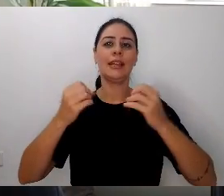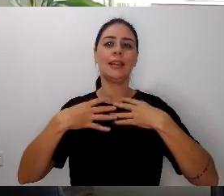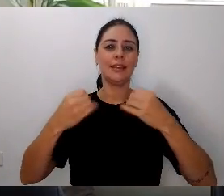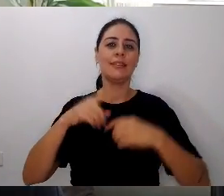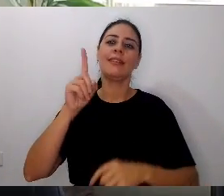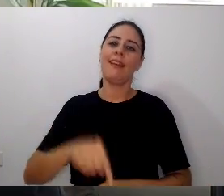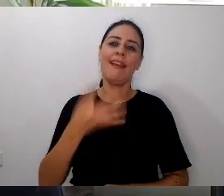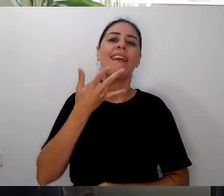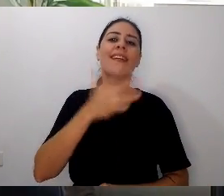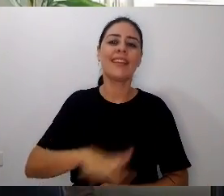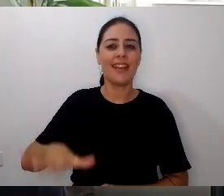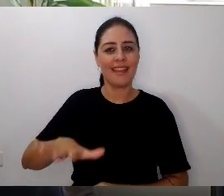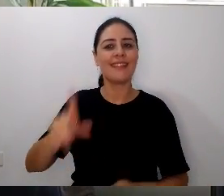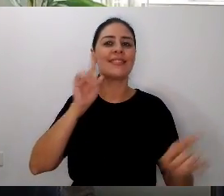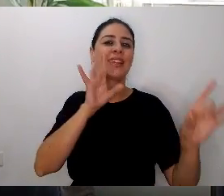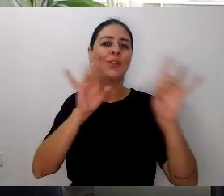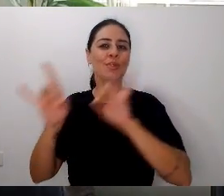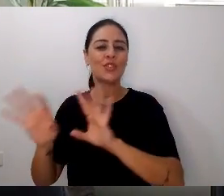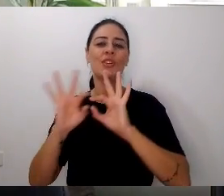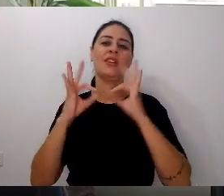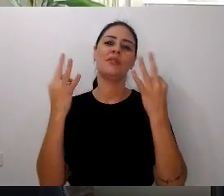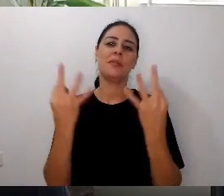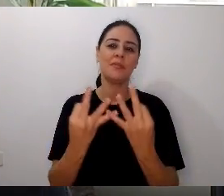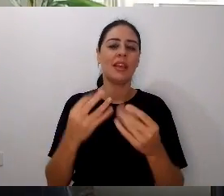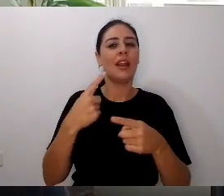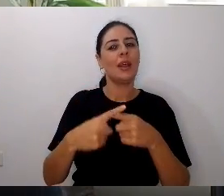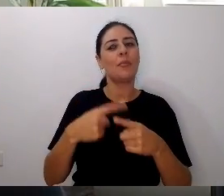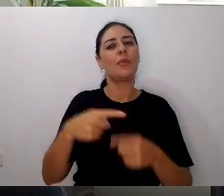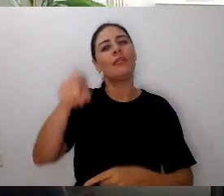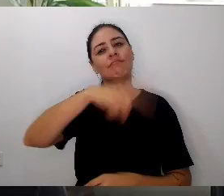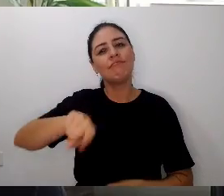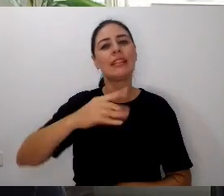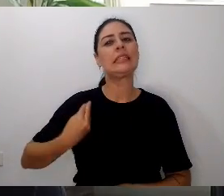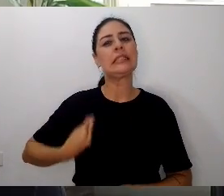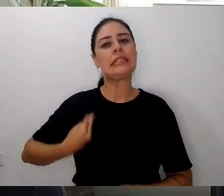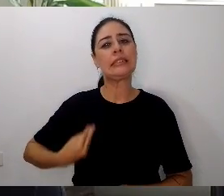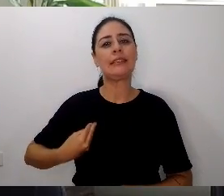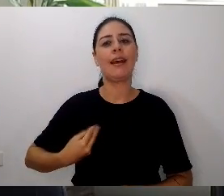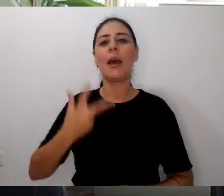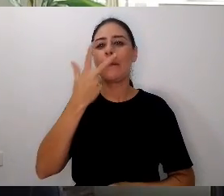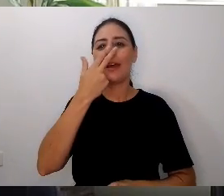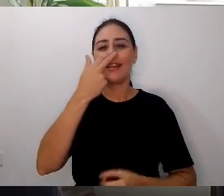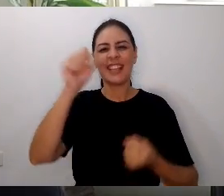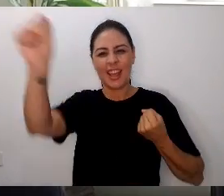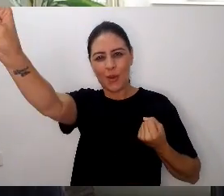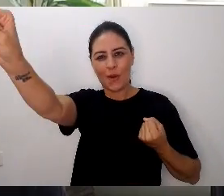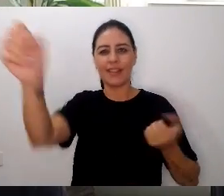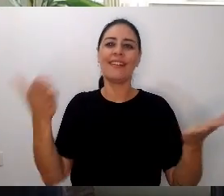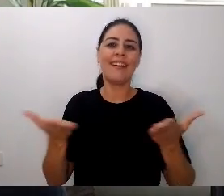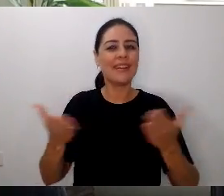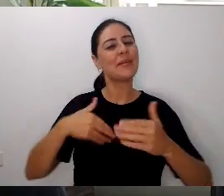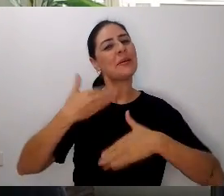nossas crianças, as nossas famílias, porque eles estão sendo assim verdadeiros heróis nesse processo de contribuir